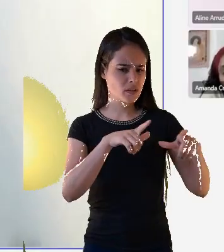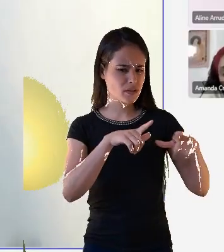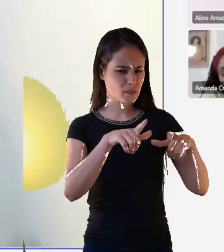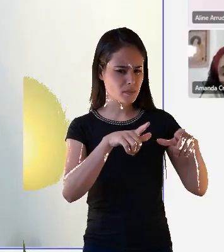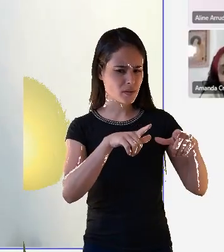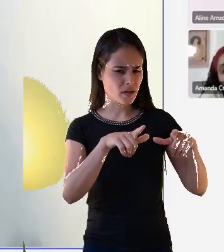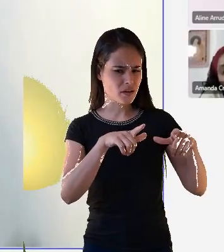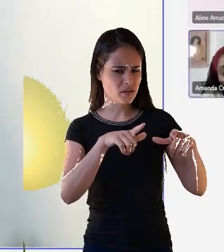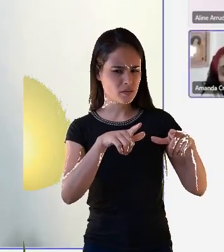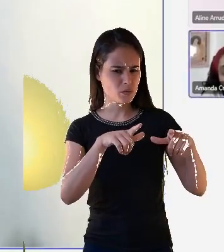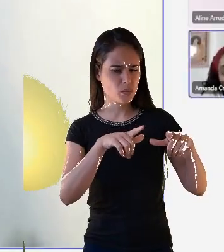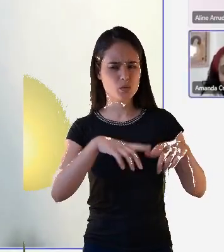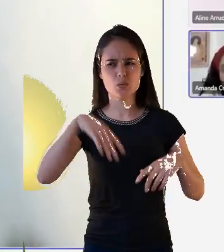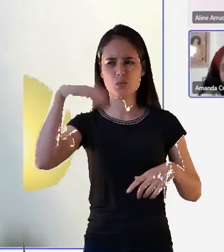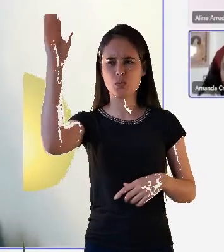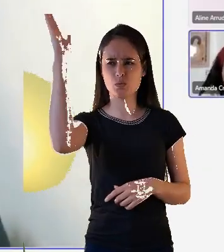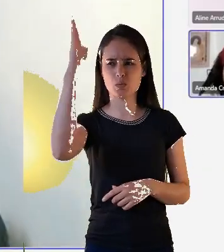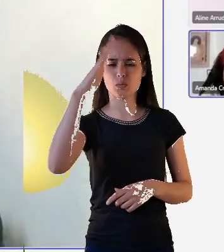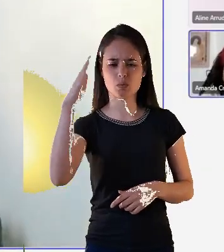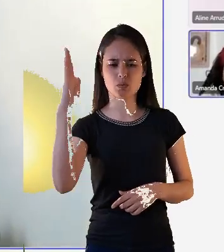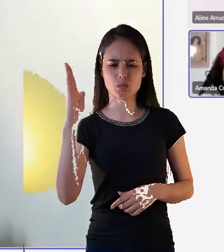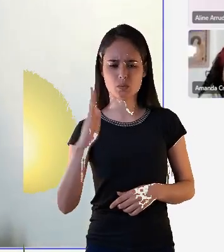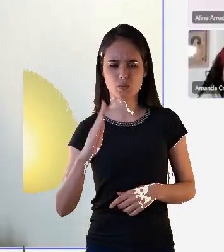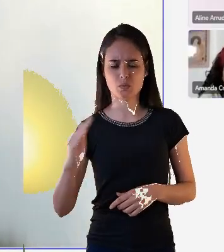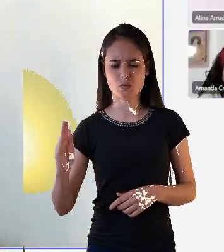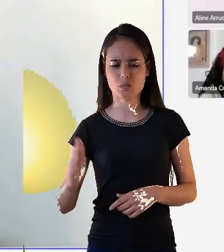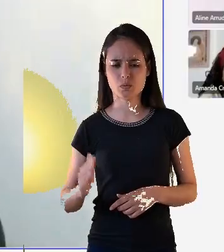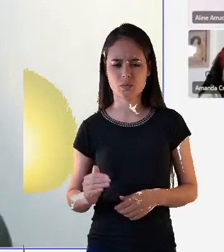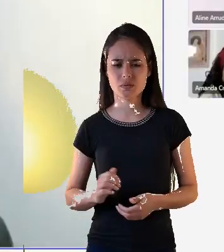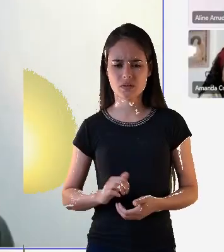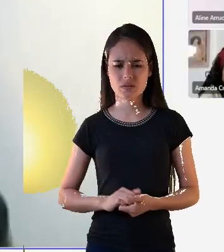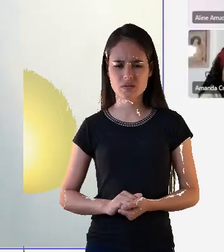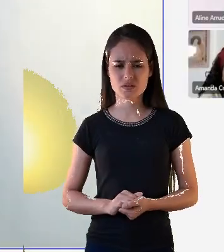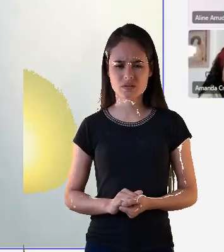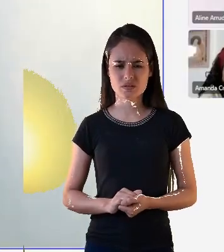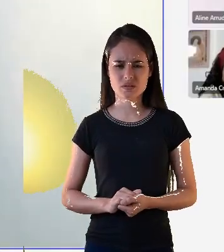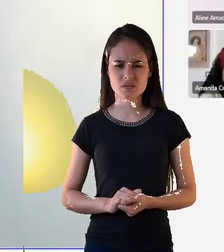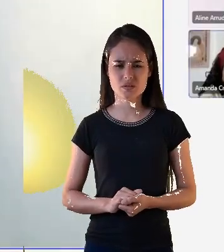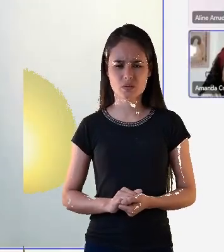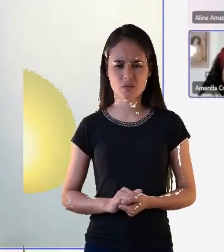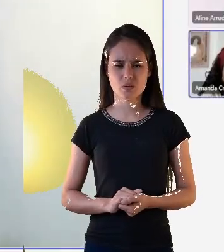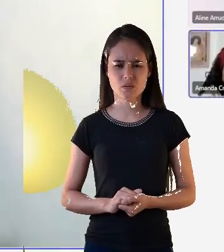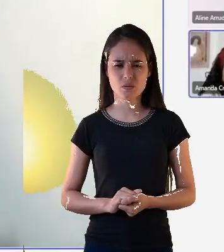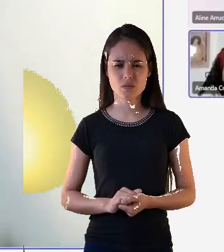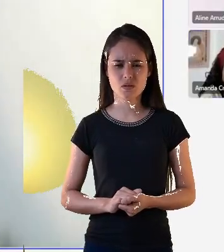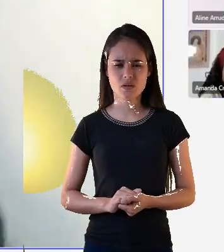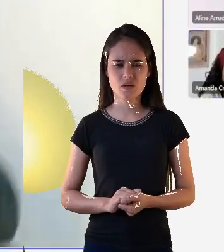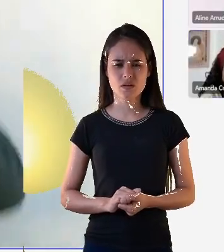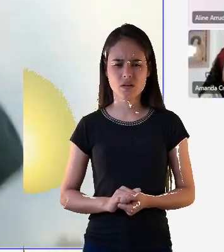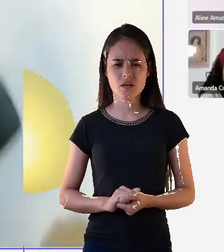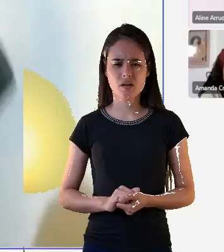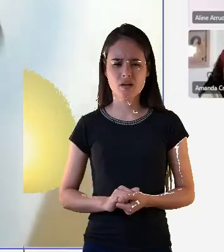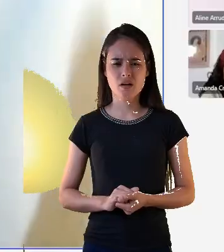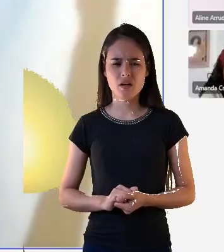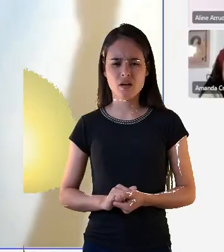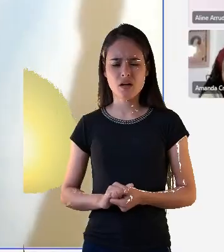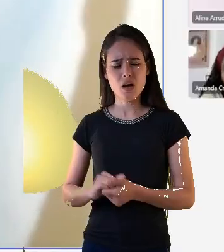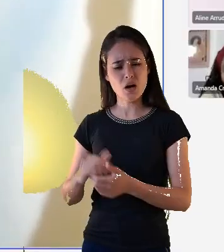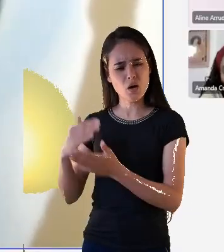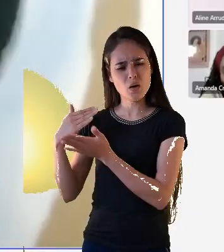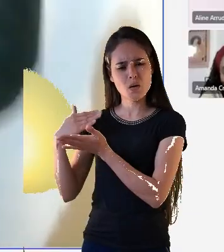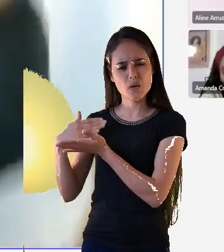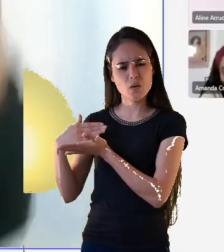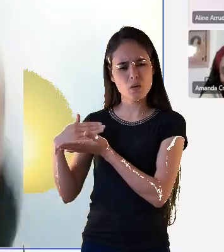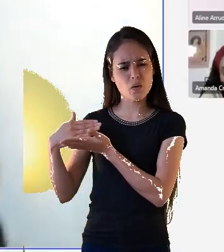Brasil é mais extensa, inclusive, assim, tem esse chão da escravidão, mas alcança até